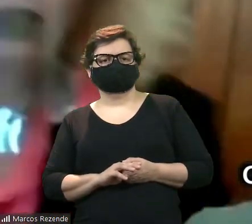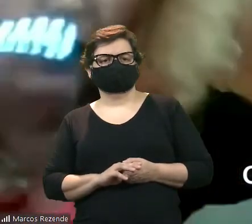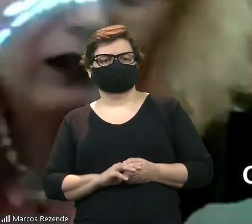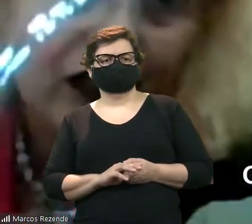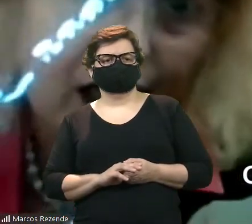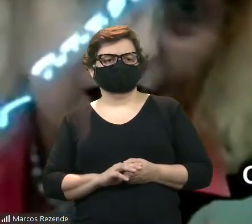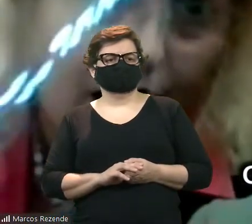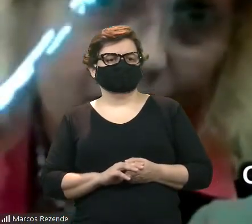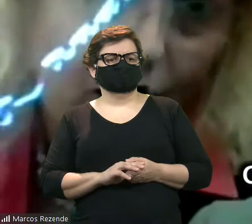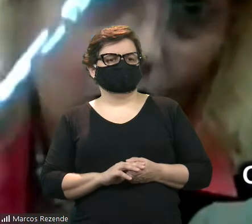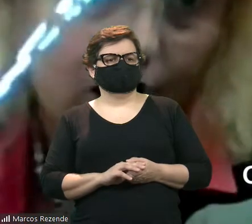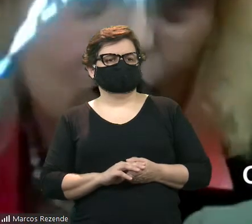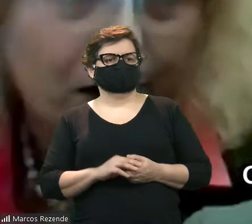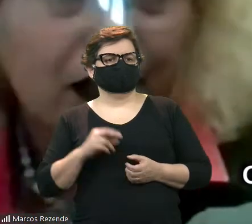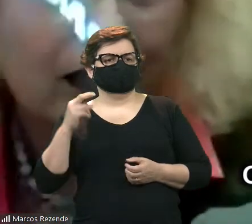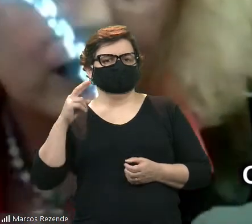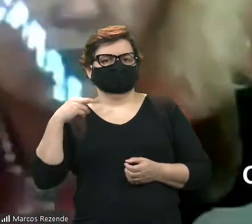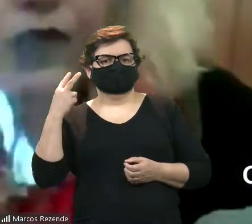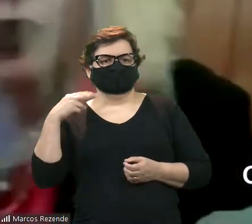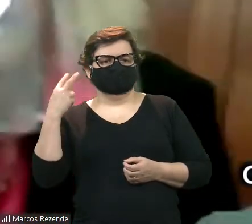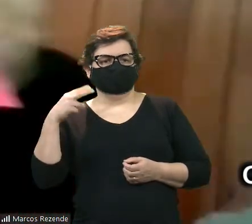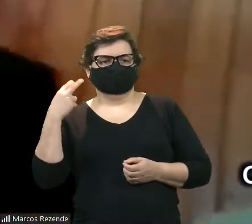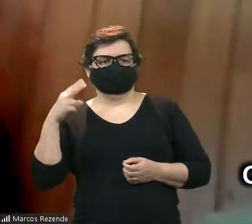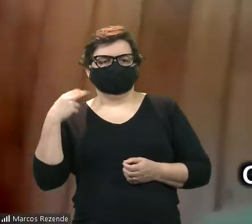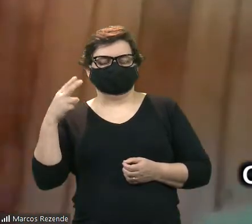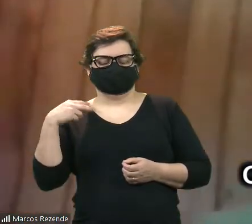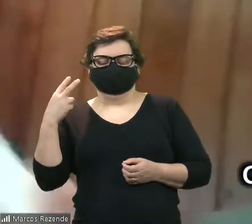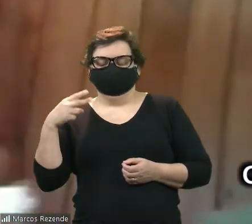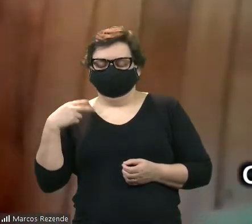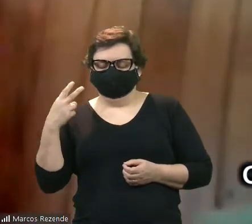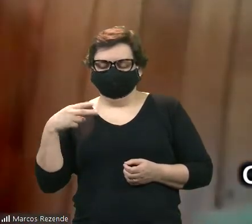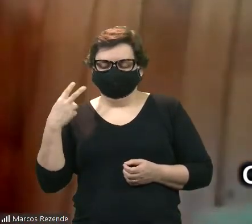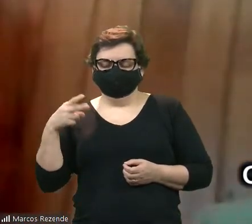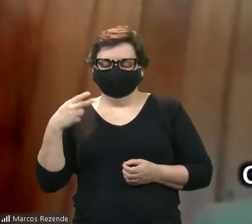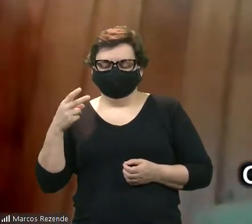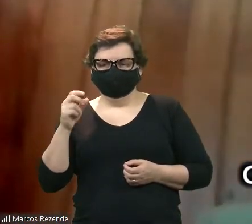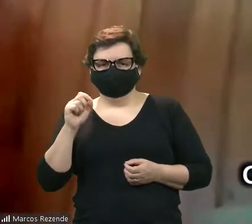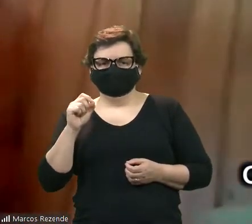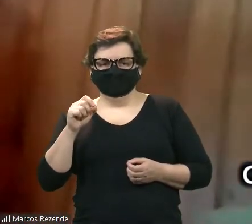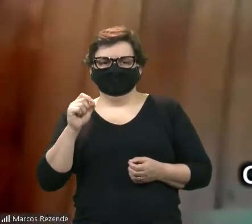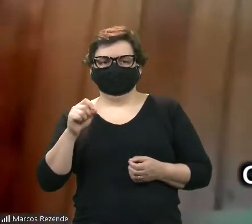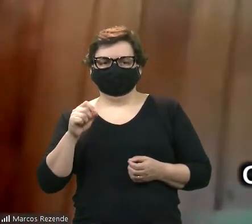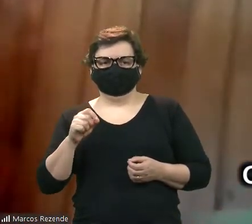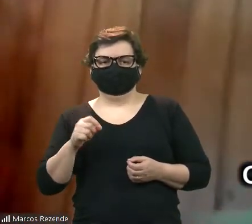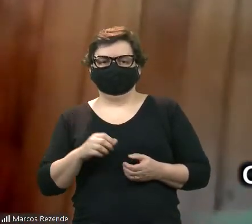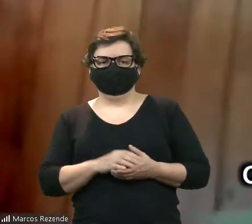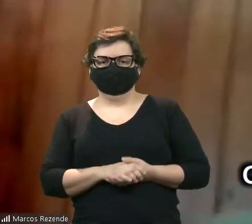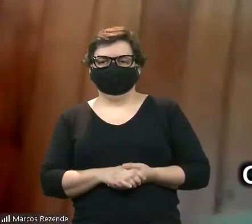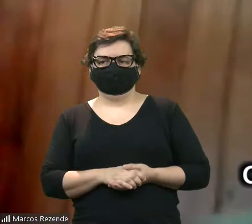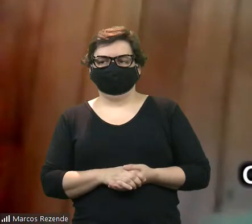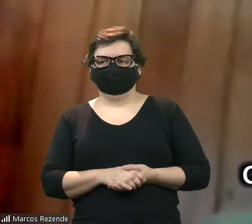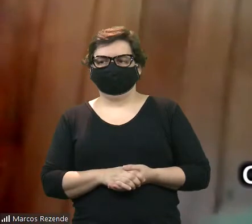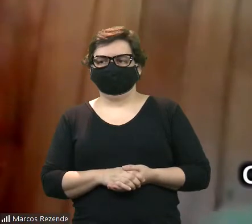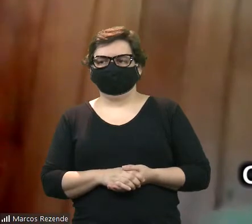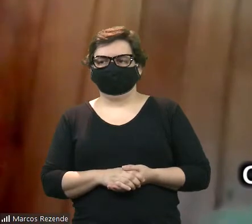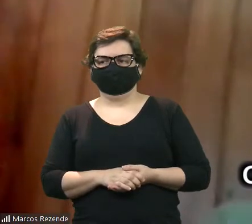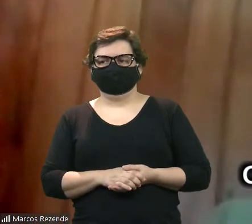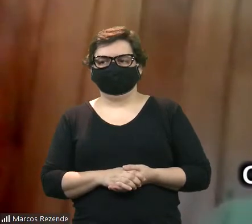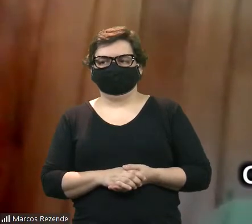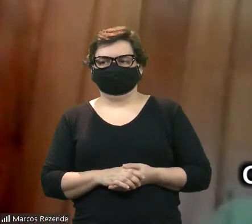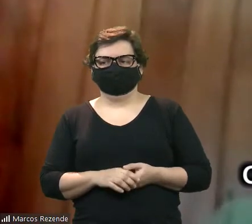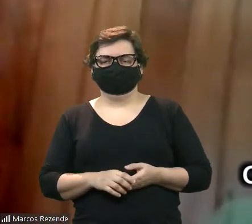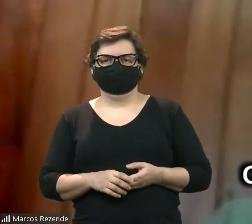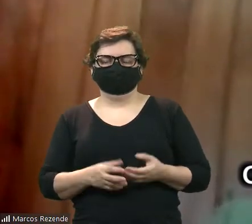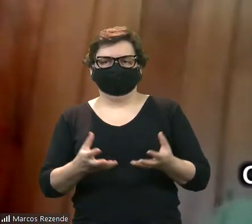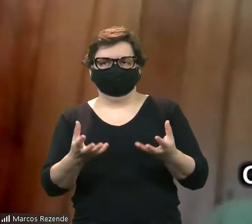vereadores que estão de acordo com o requerimento verbal formulado